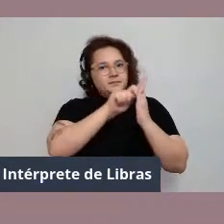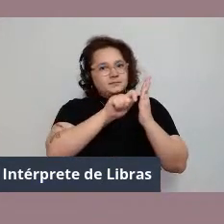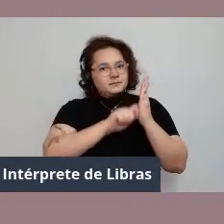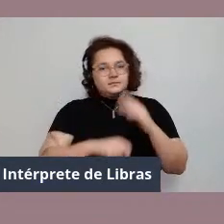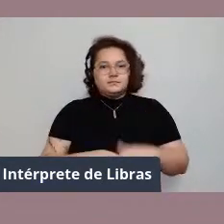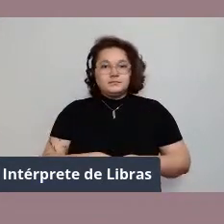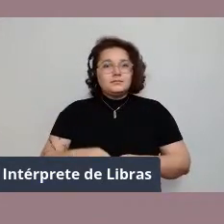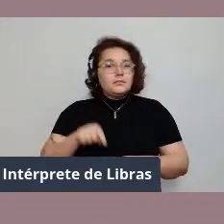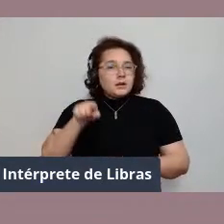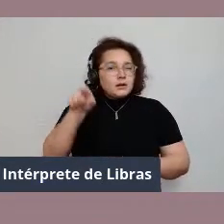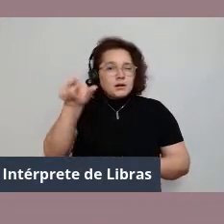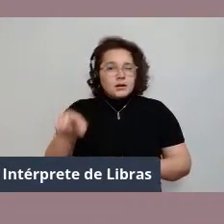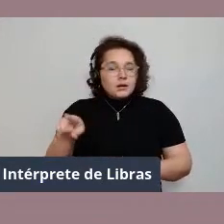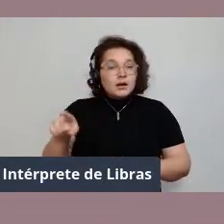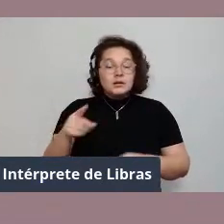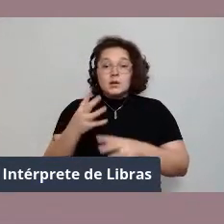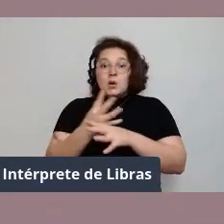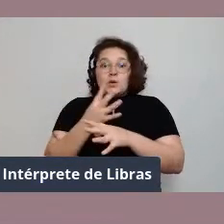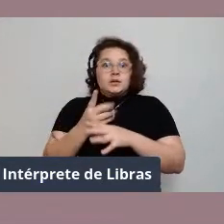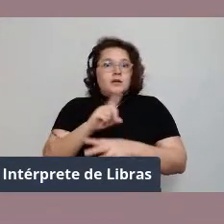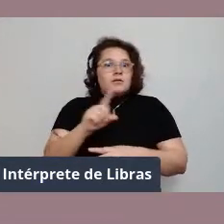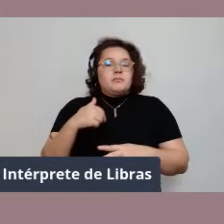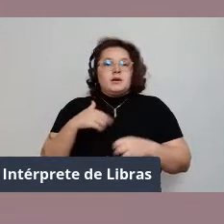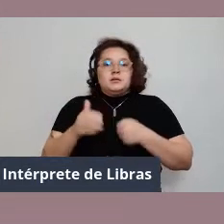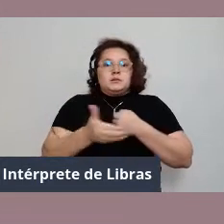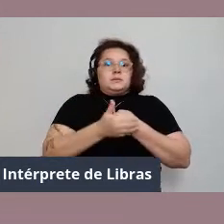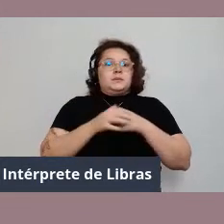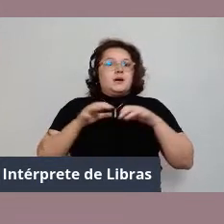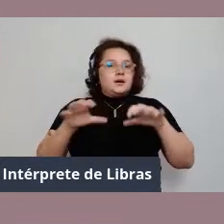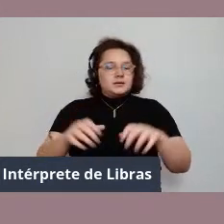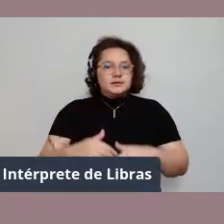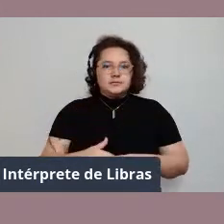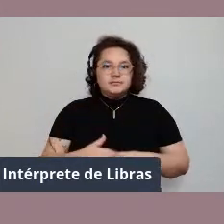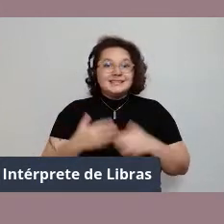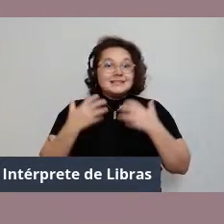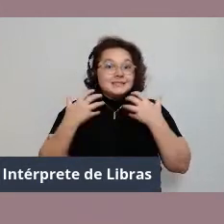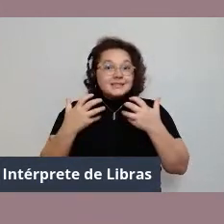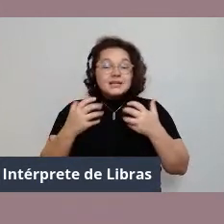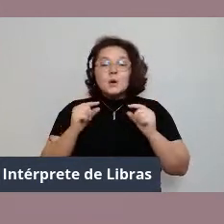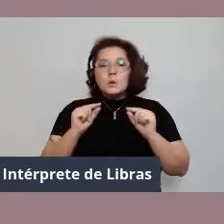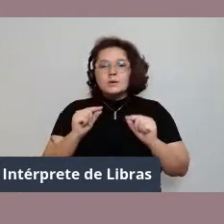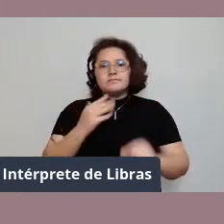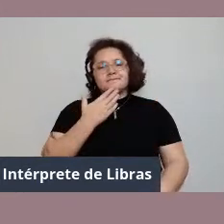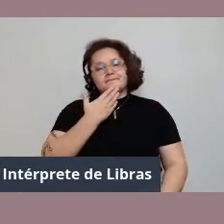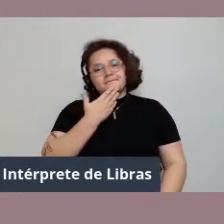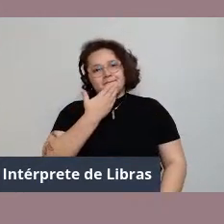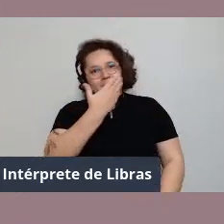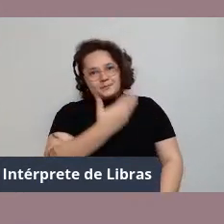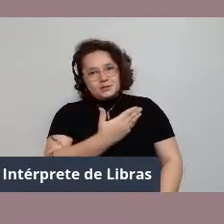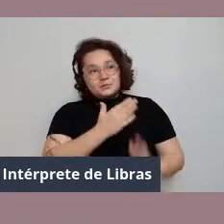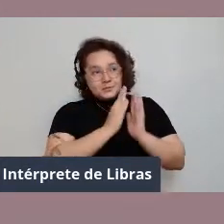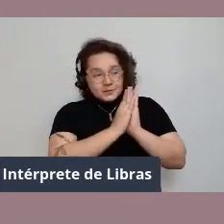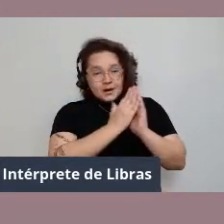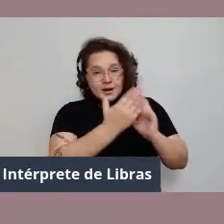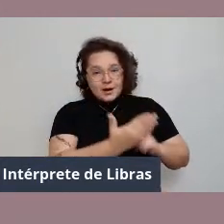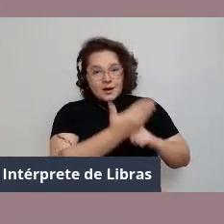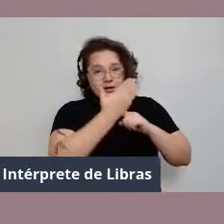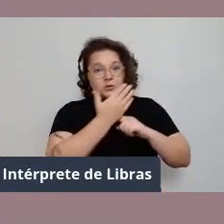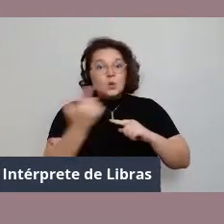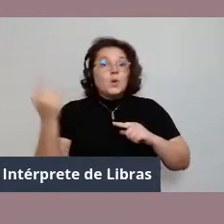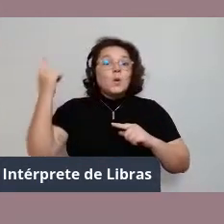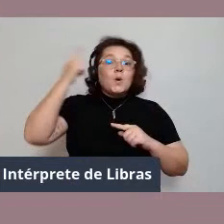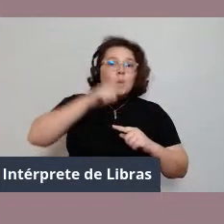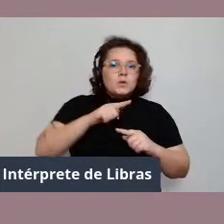mais aguentando continuar naquela situação. Queria, então, me pedir que a ajudasse a ordenar a